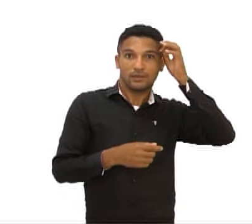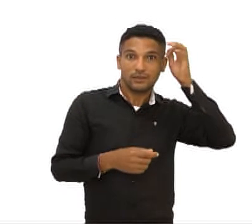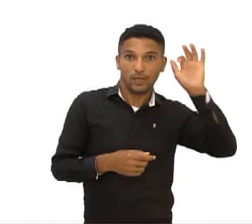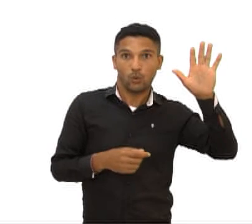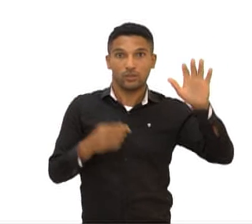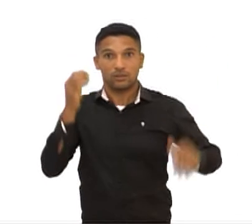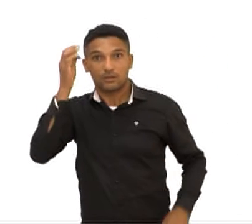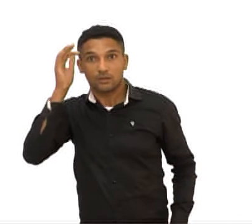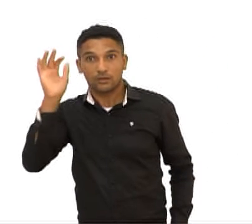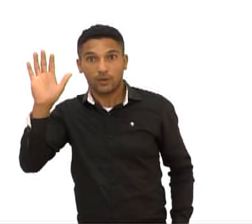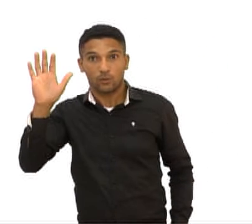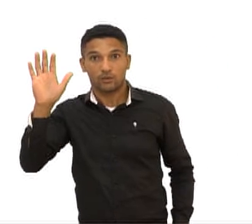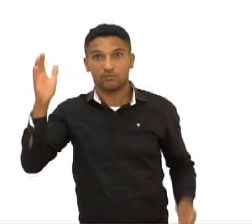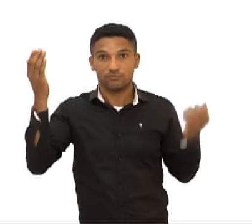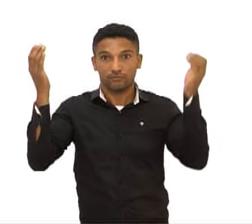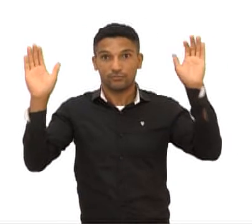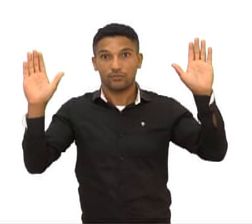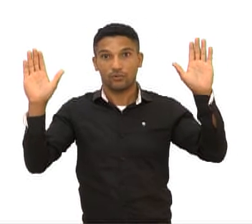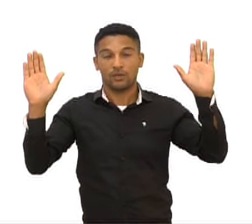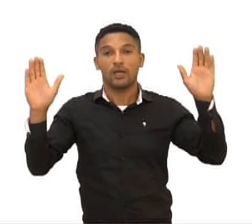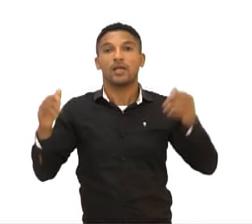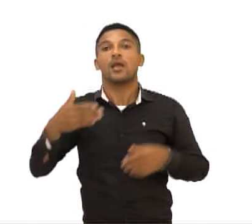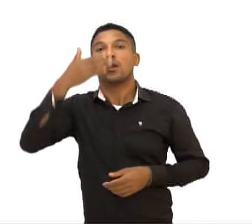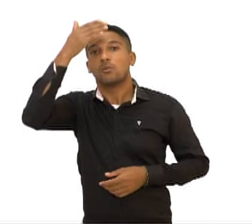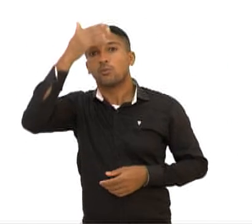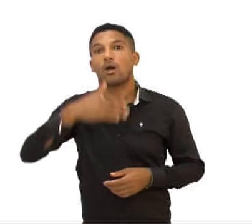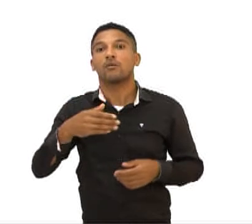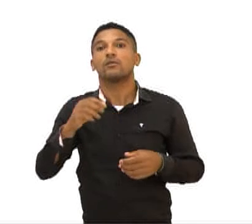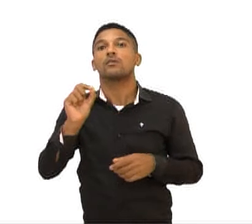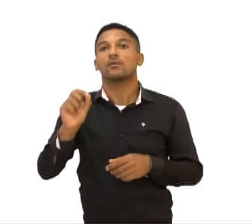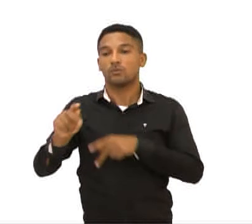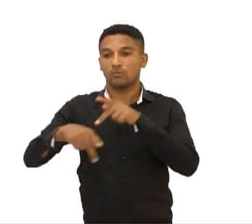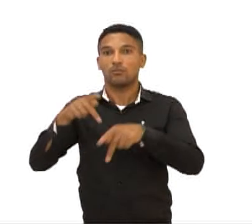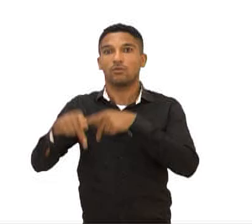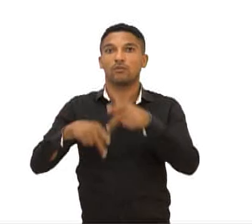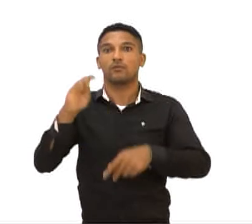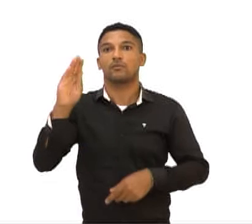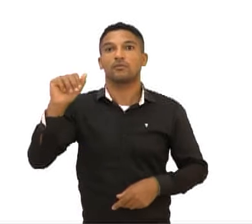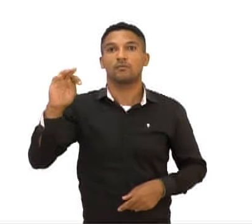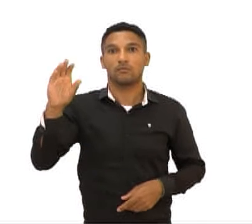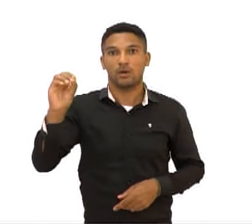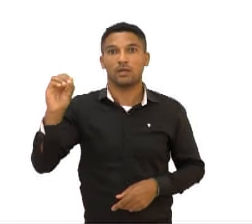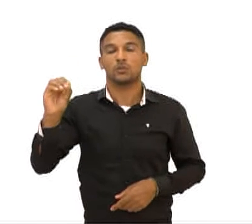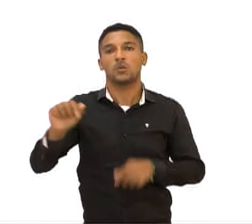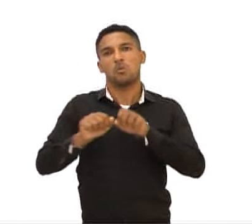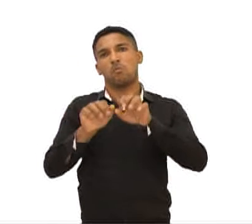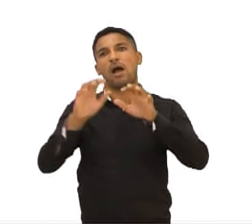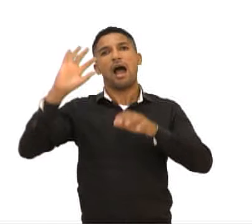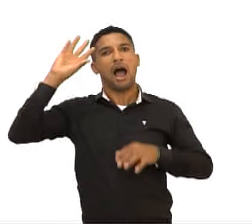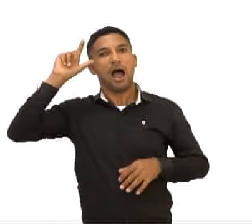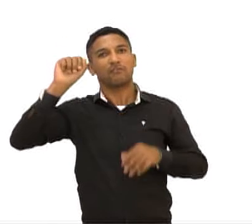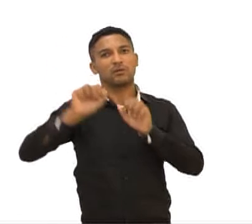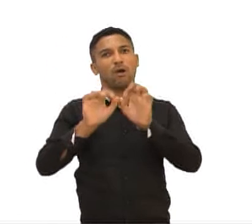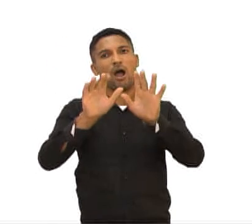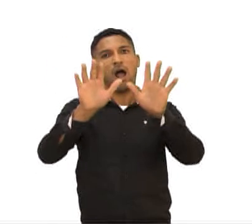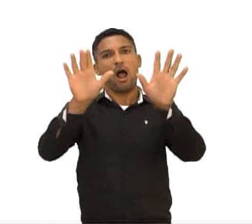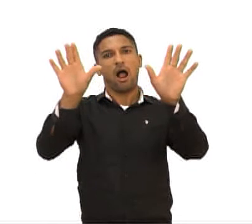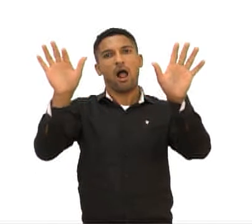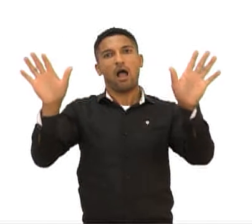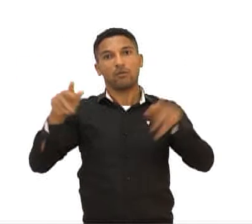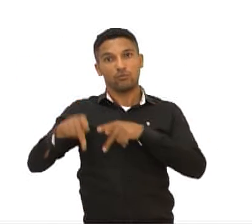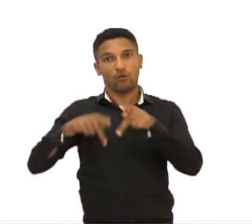mais prováveis sobre a expansão dos bantus pela África? E a resposta é: uma